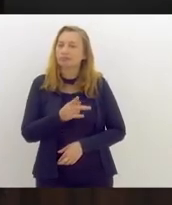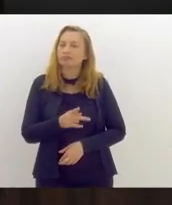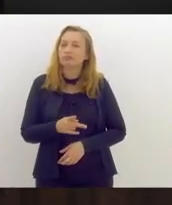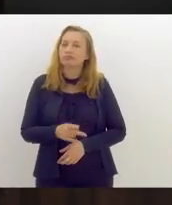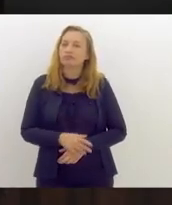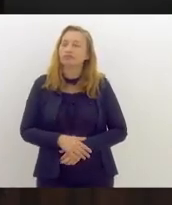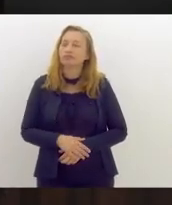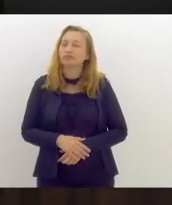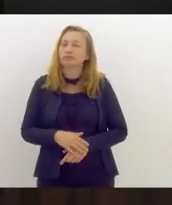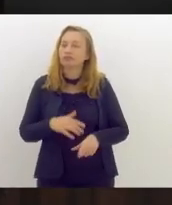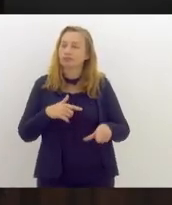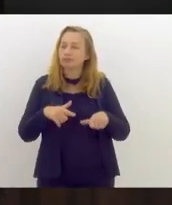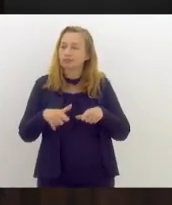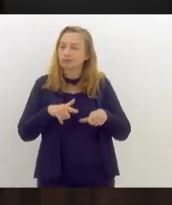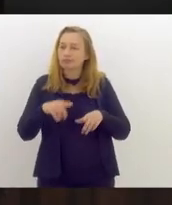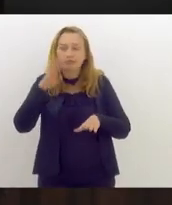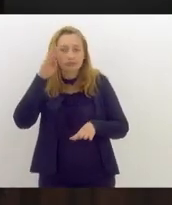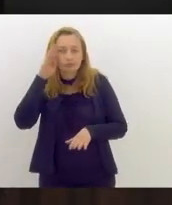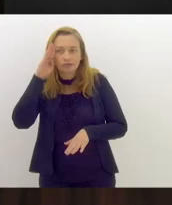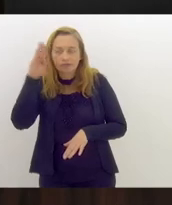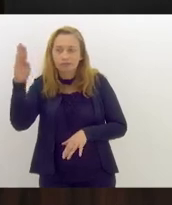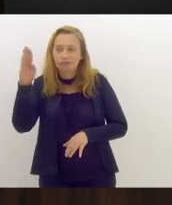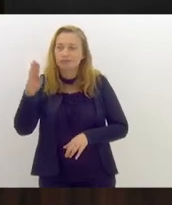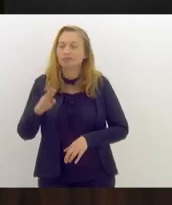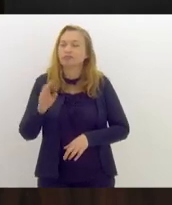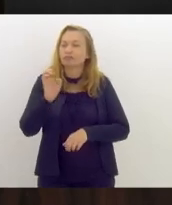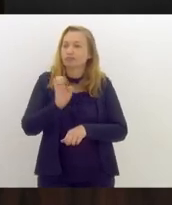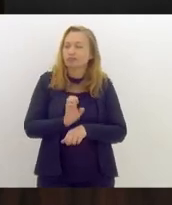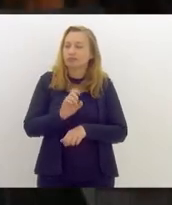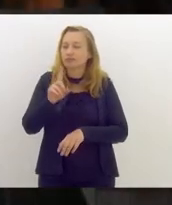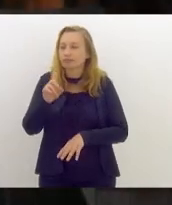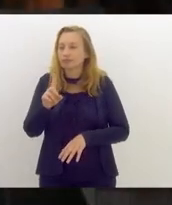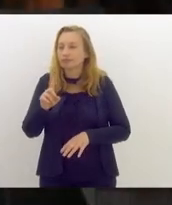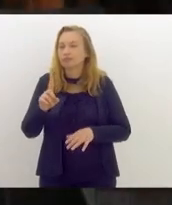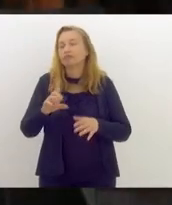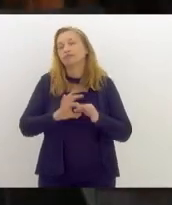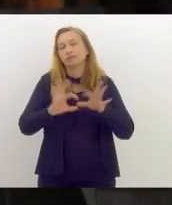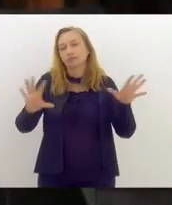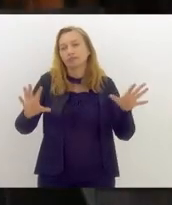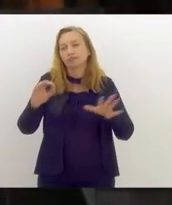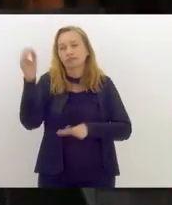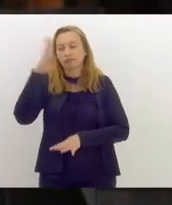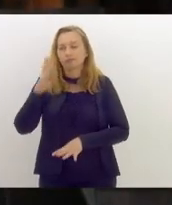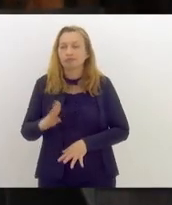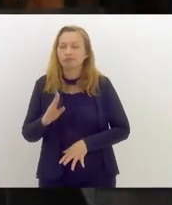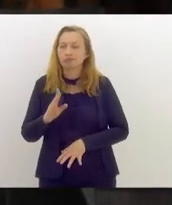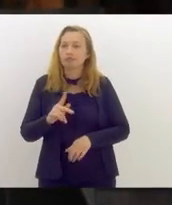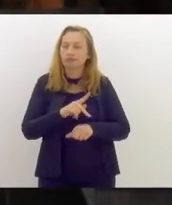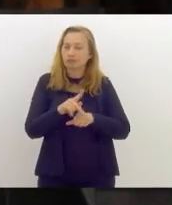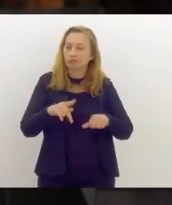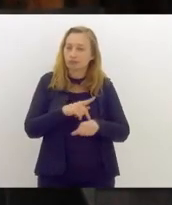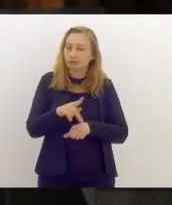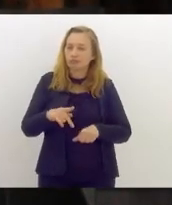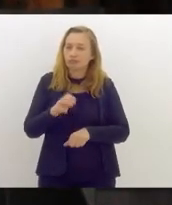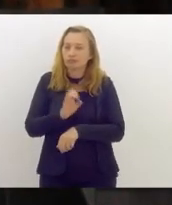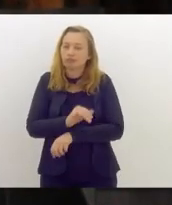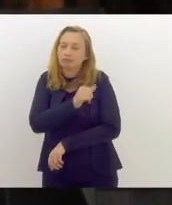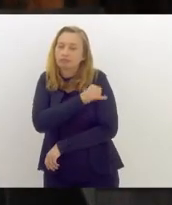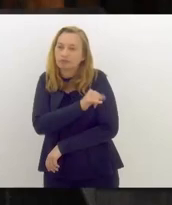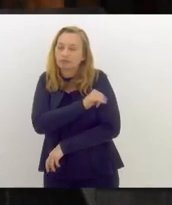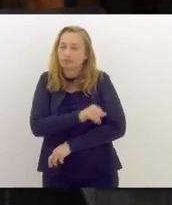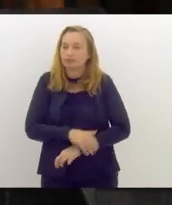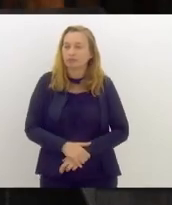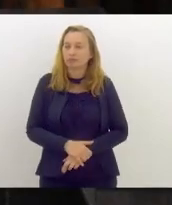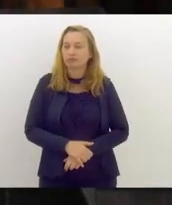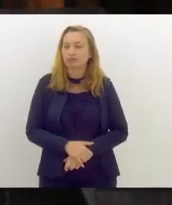ele terá missões fundamentais para o estado de direito para democracia brasileira e para o nosso país e para o estado do Rio de Janeiro mas